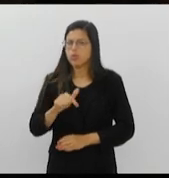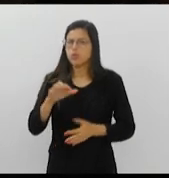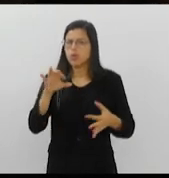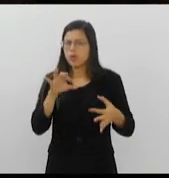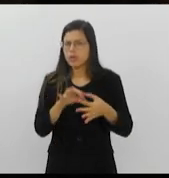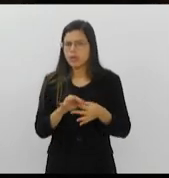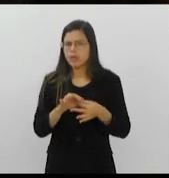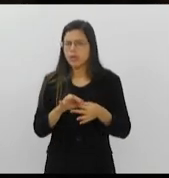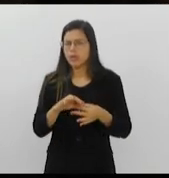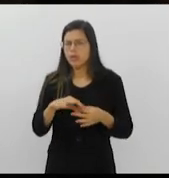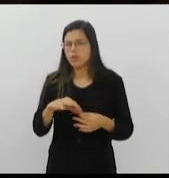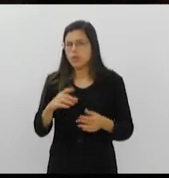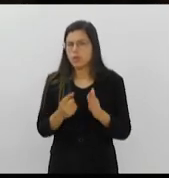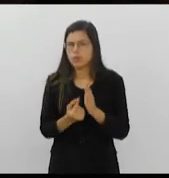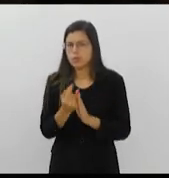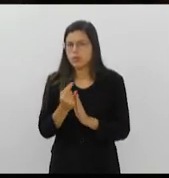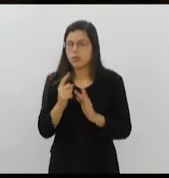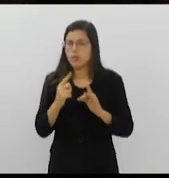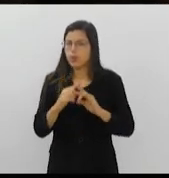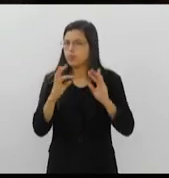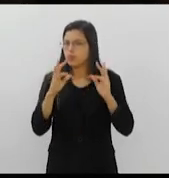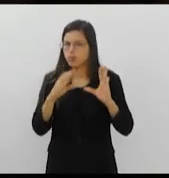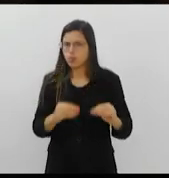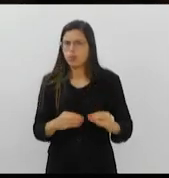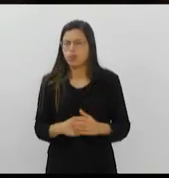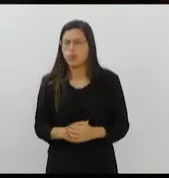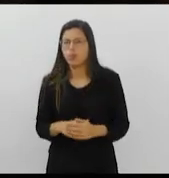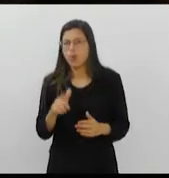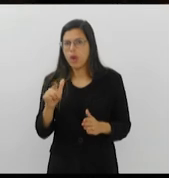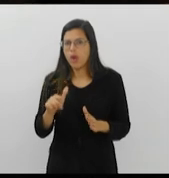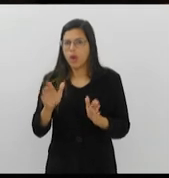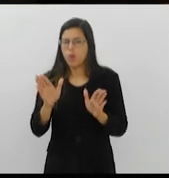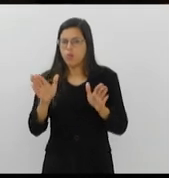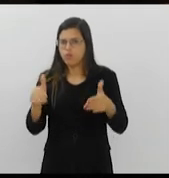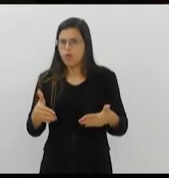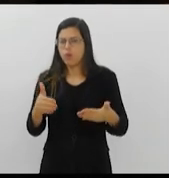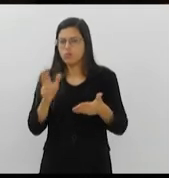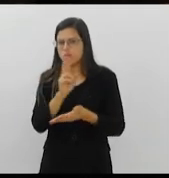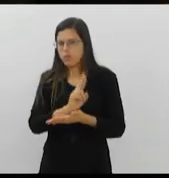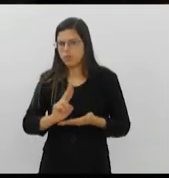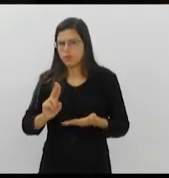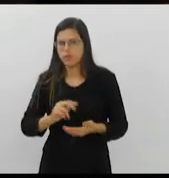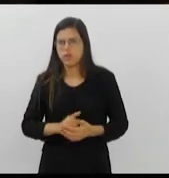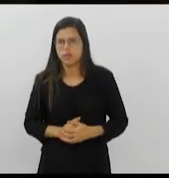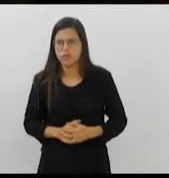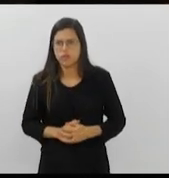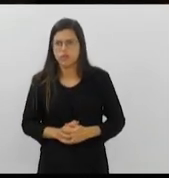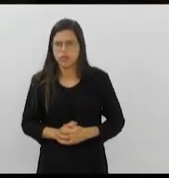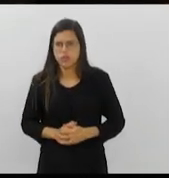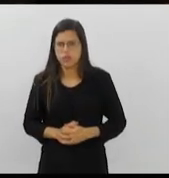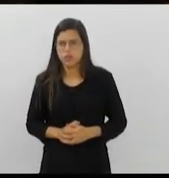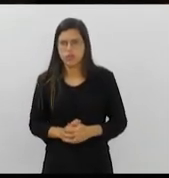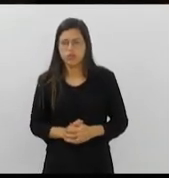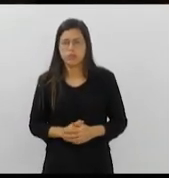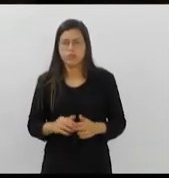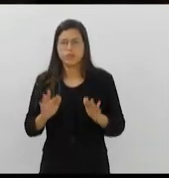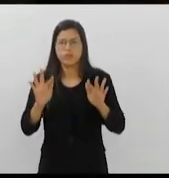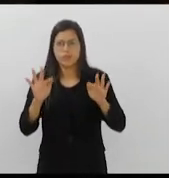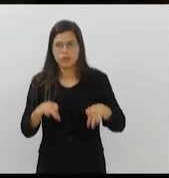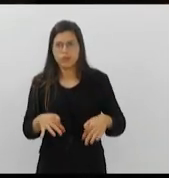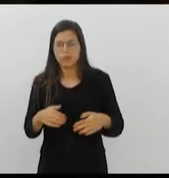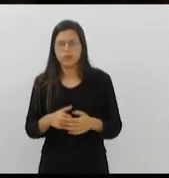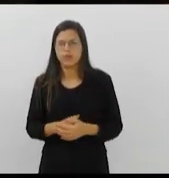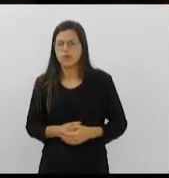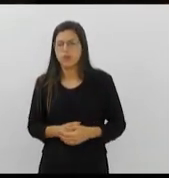orçamentária, mas no todo. Esse é o centro da universidade. Por fim, para ir caminhando ao